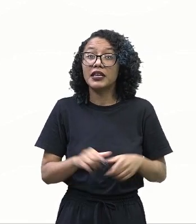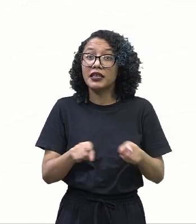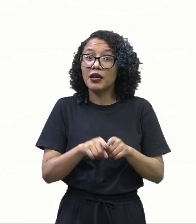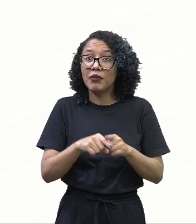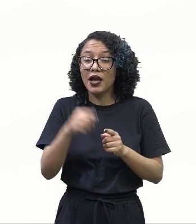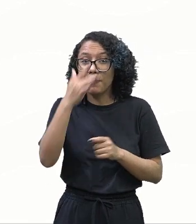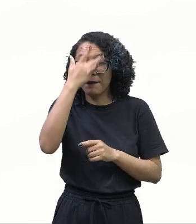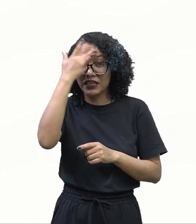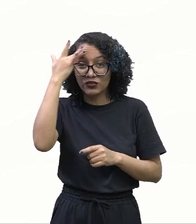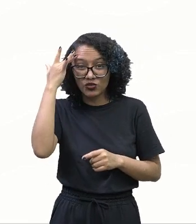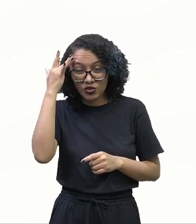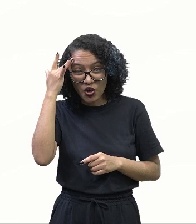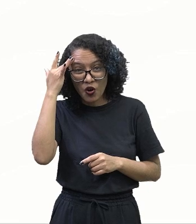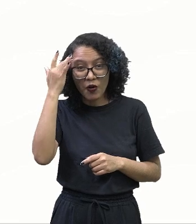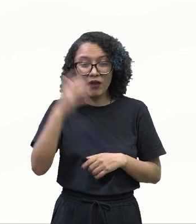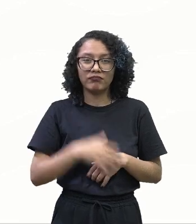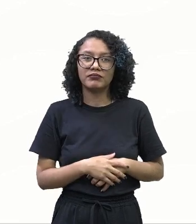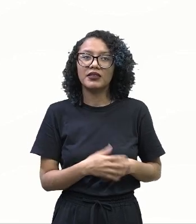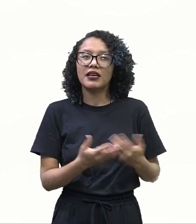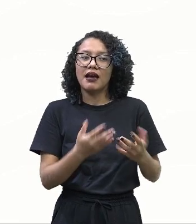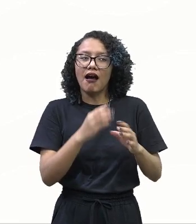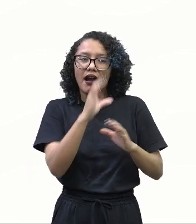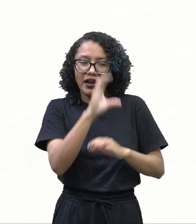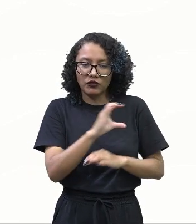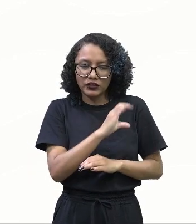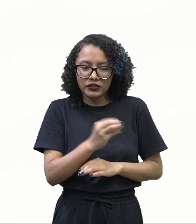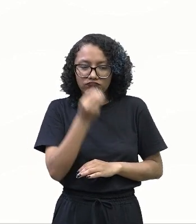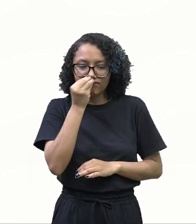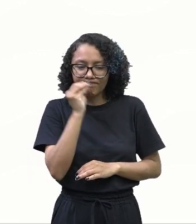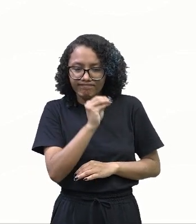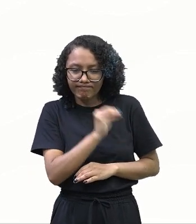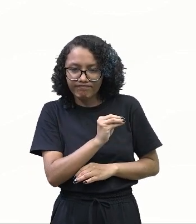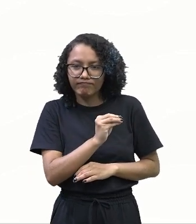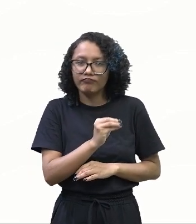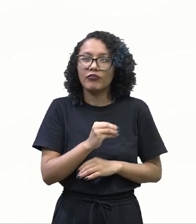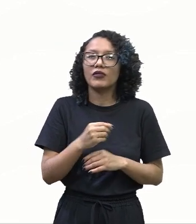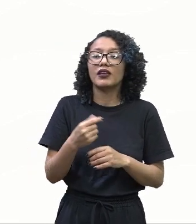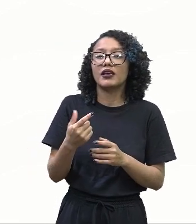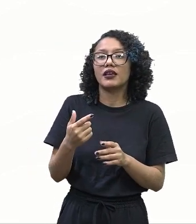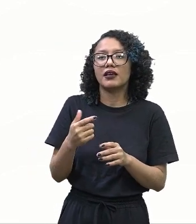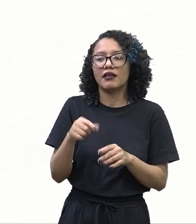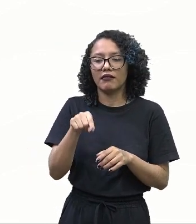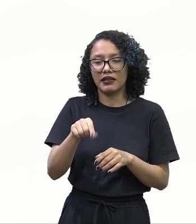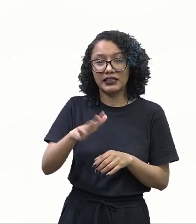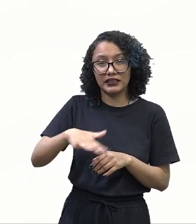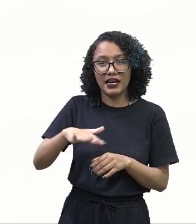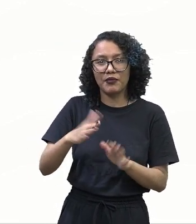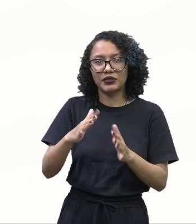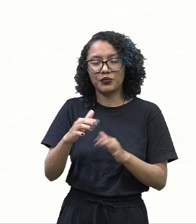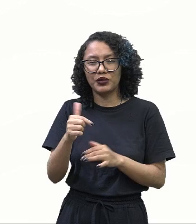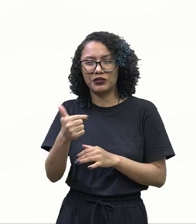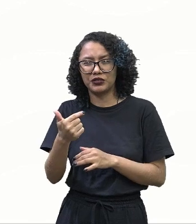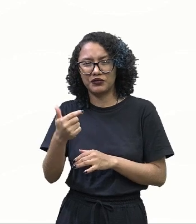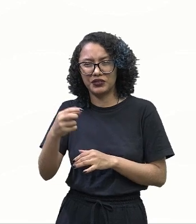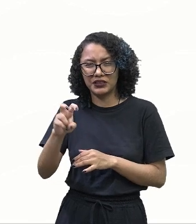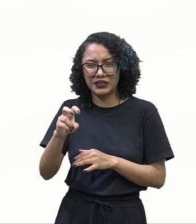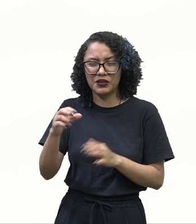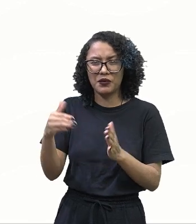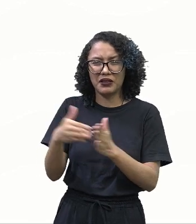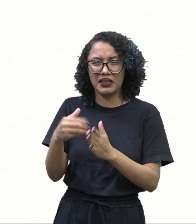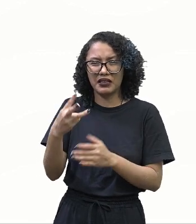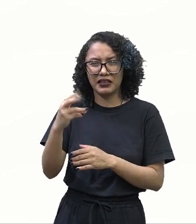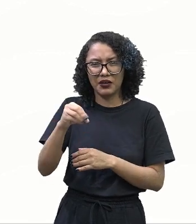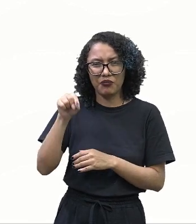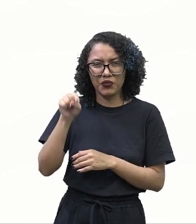fiéis, uma vez que, nessa localidade, cerca de 25 mil a 30 mil pessoas passaram